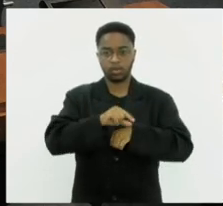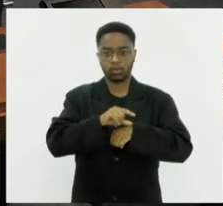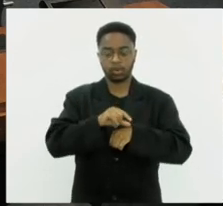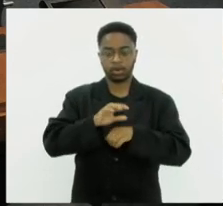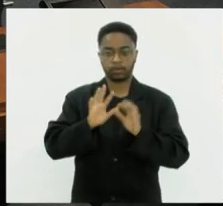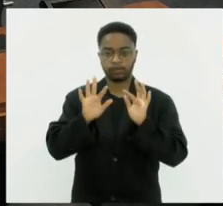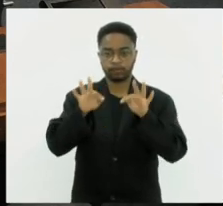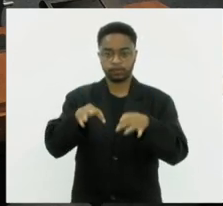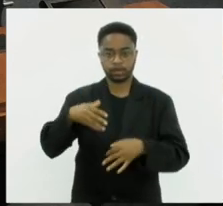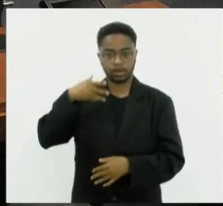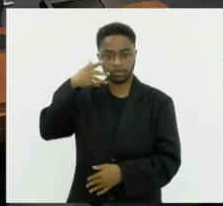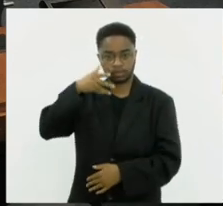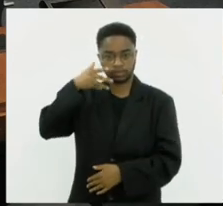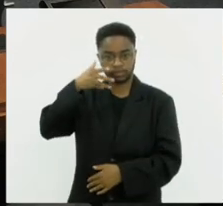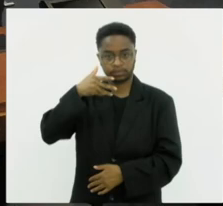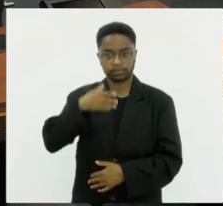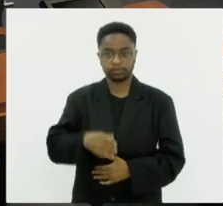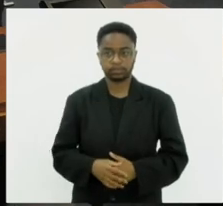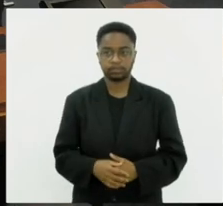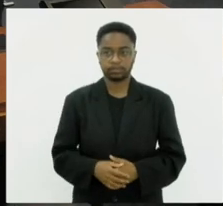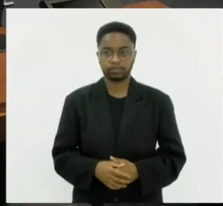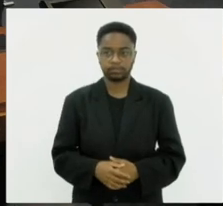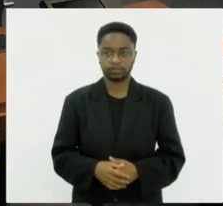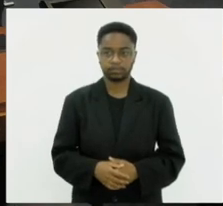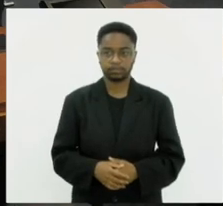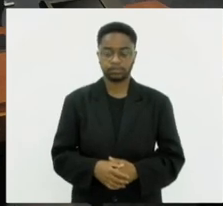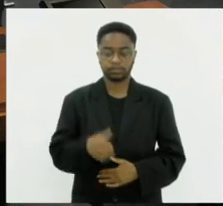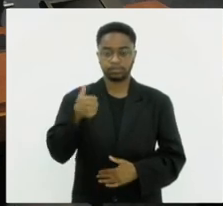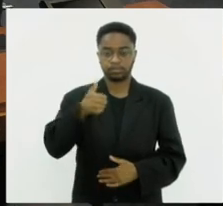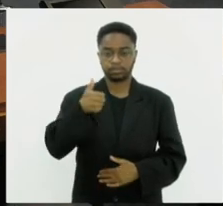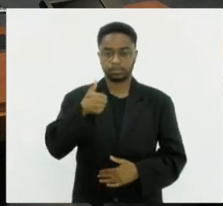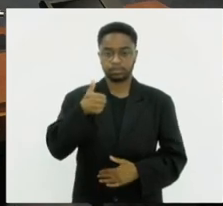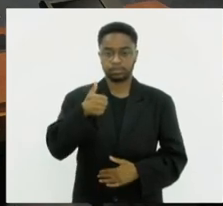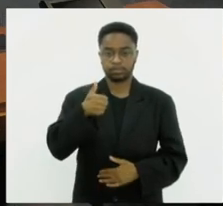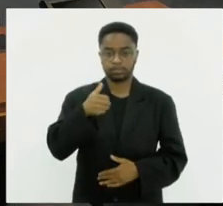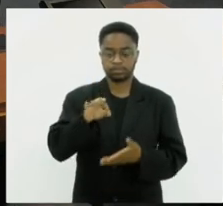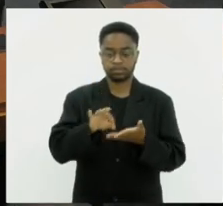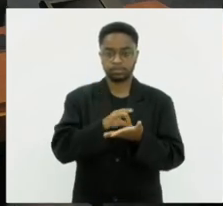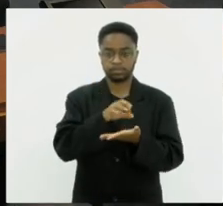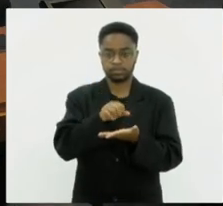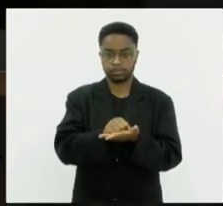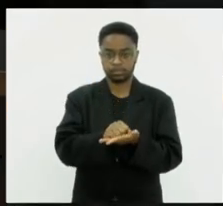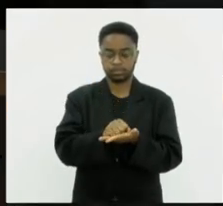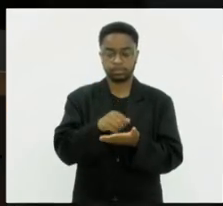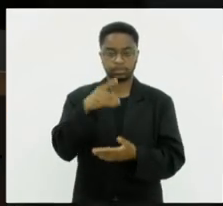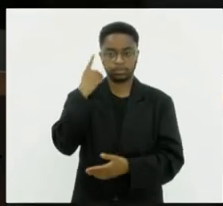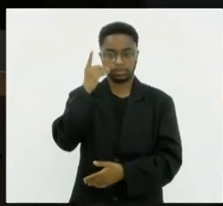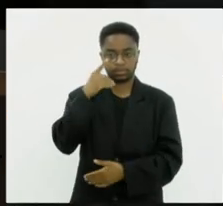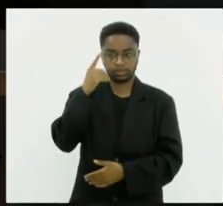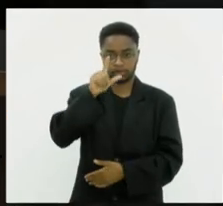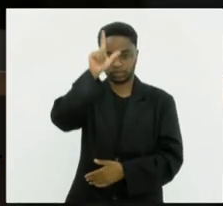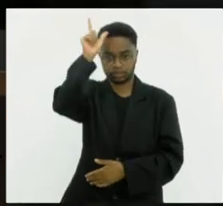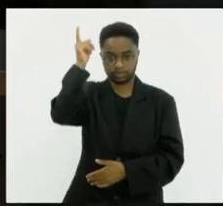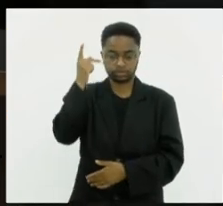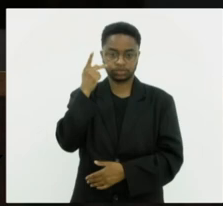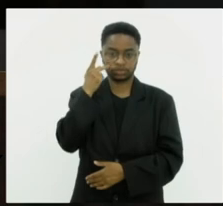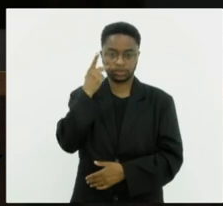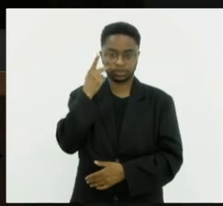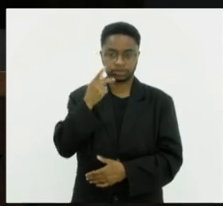passa-se ao expediente final e o primeiro orador é o deputado Luiz